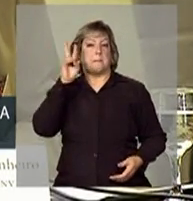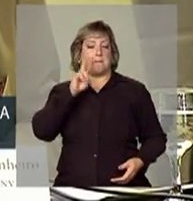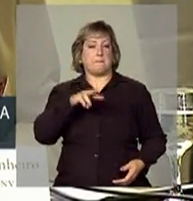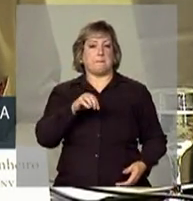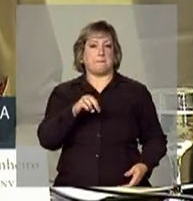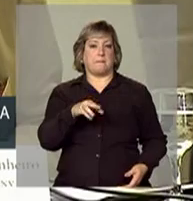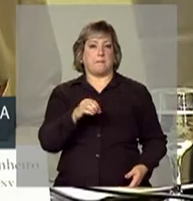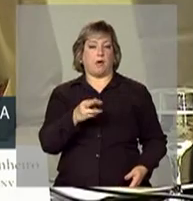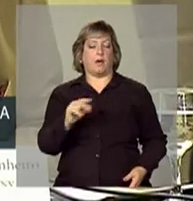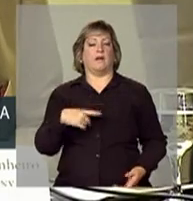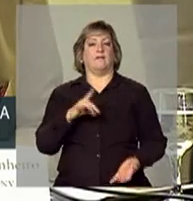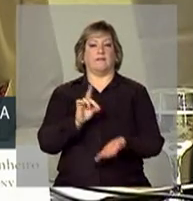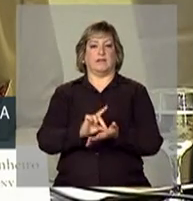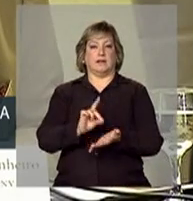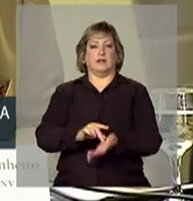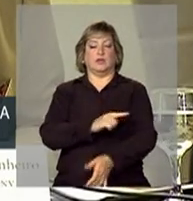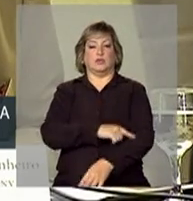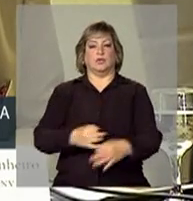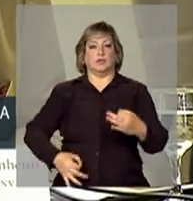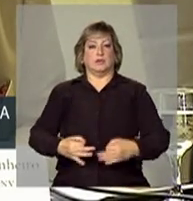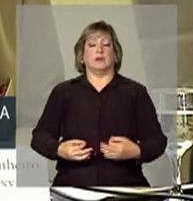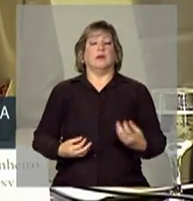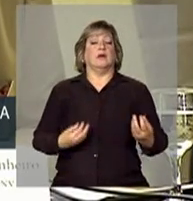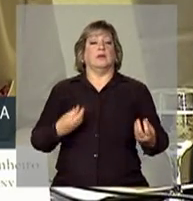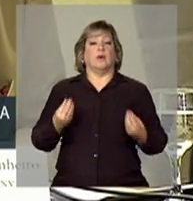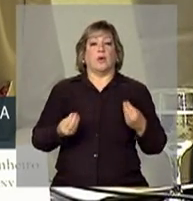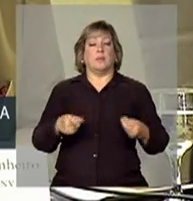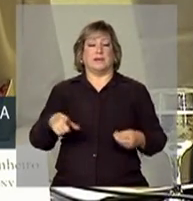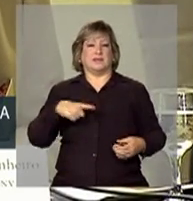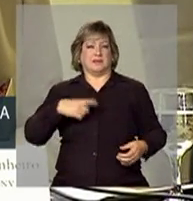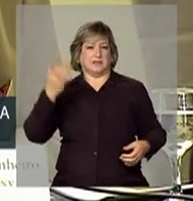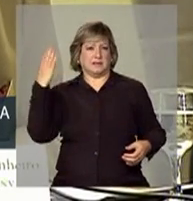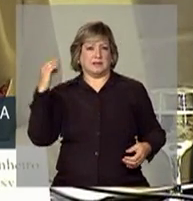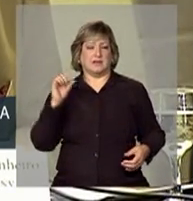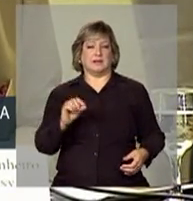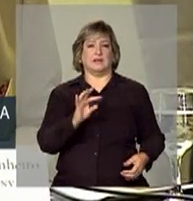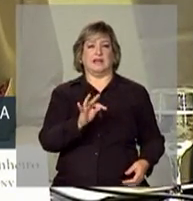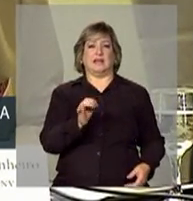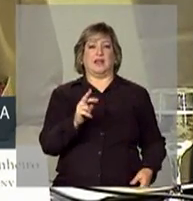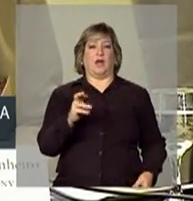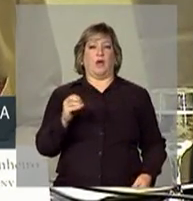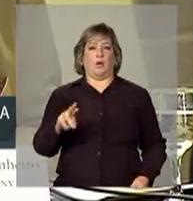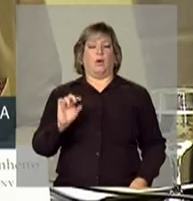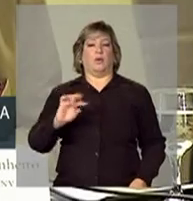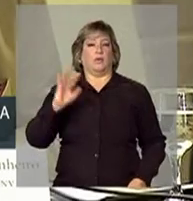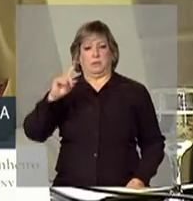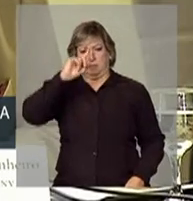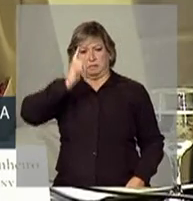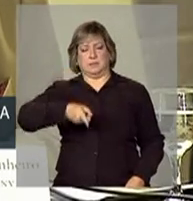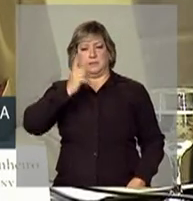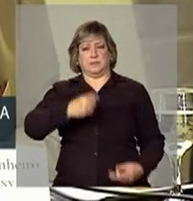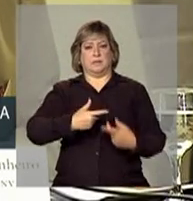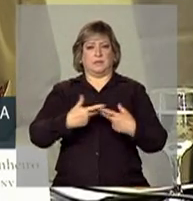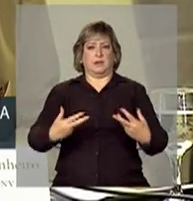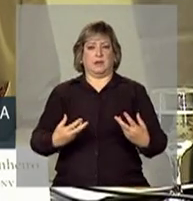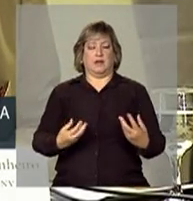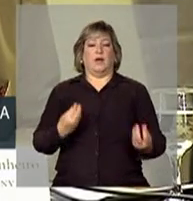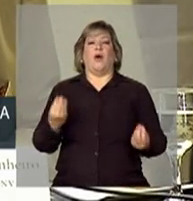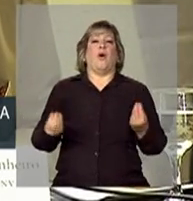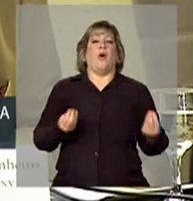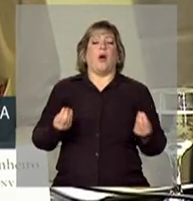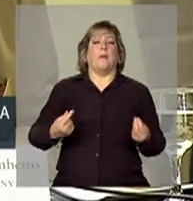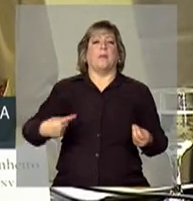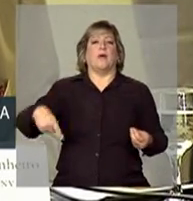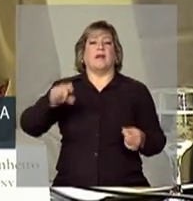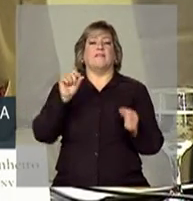como não atribuir aquelas práticas a uma metodologia de terror planificada pelos altos mandatários? Como poderiam ter sido